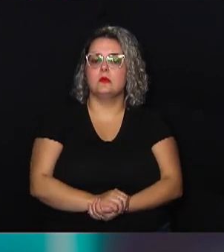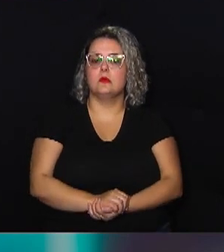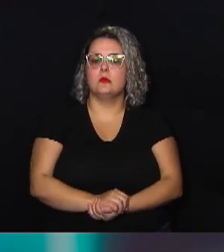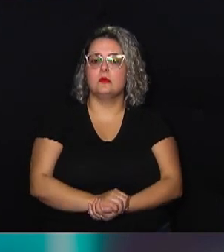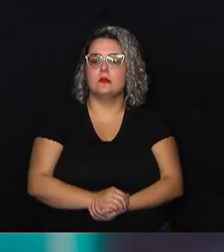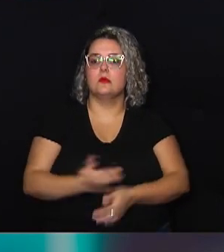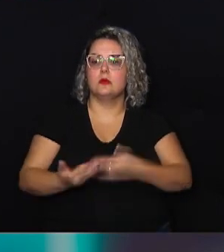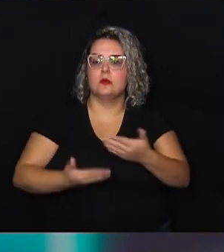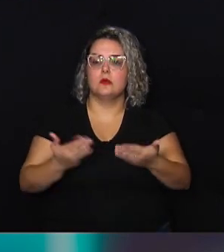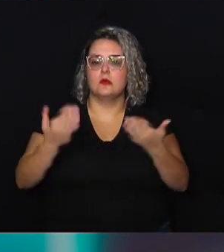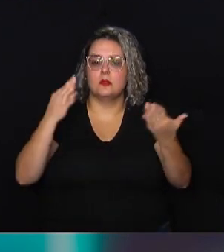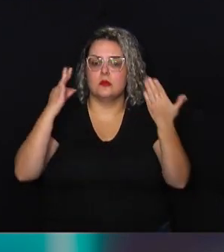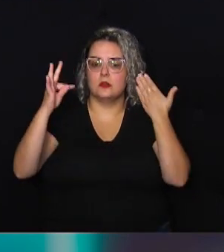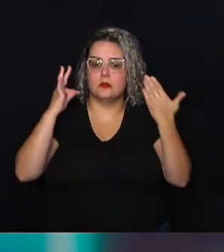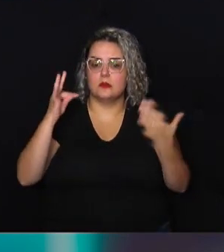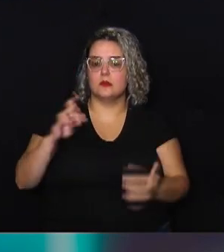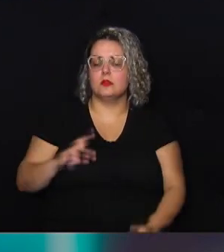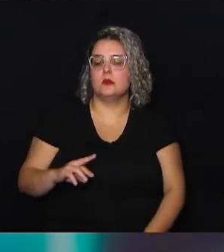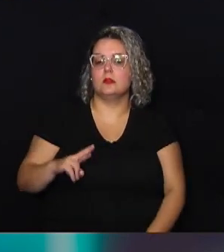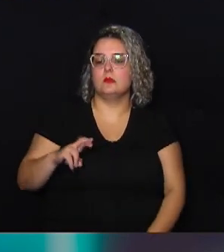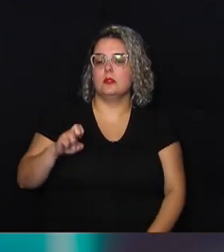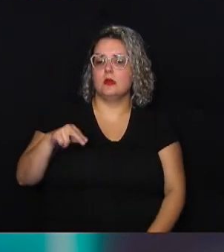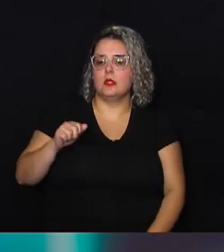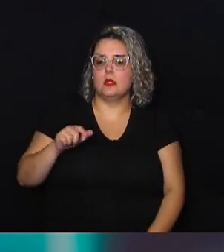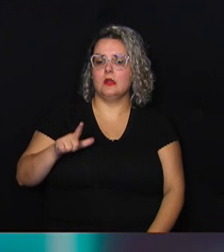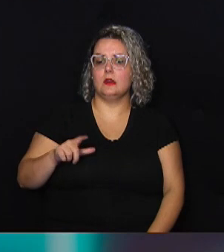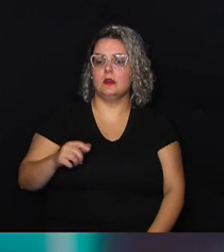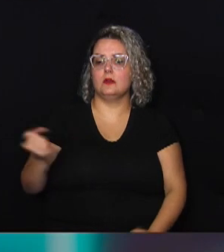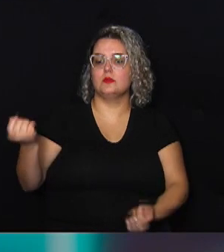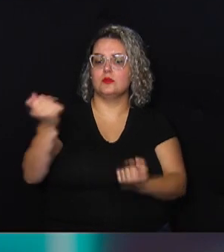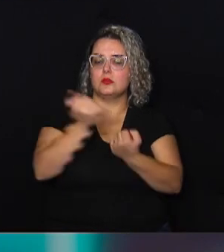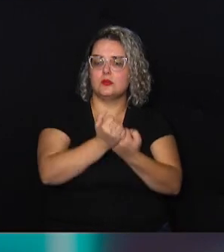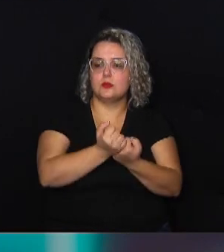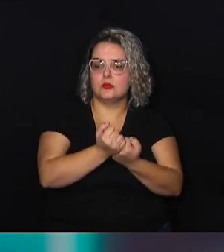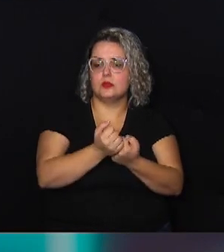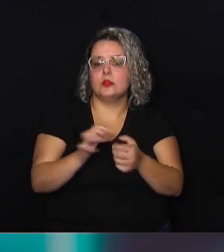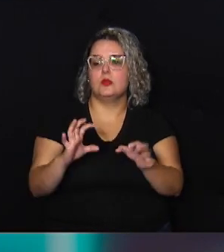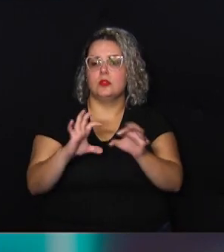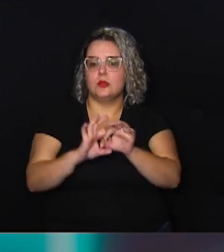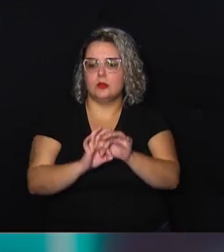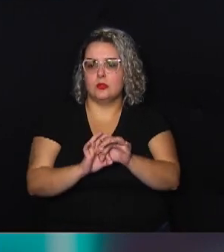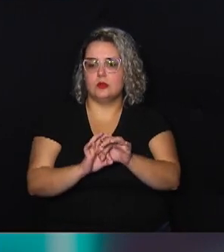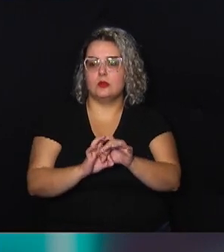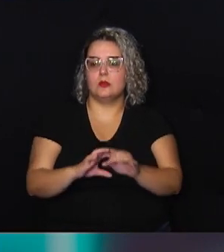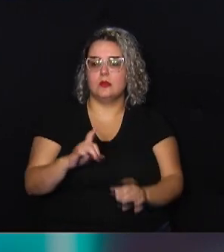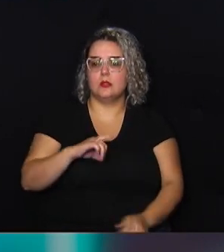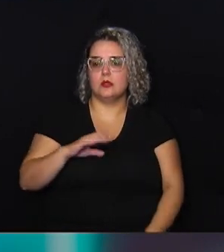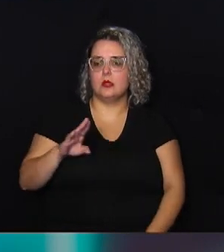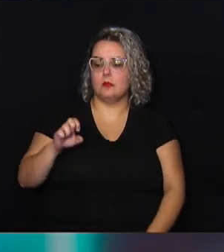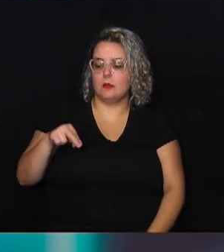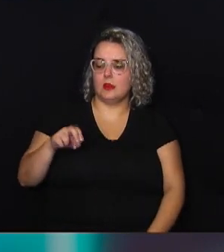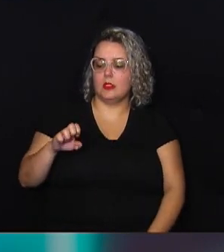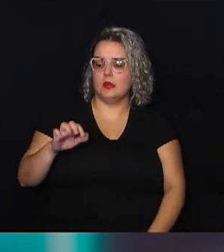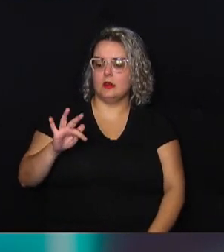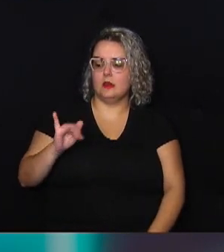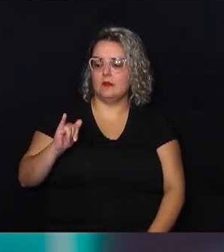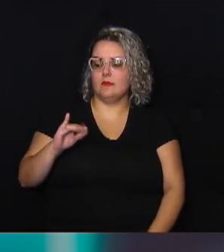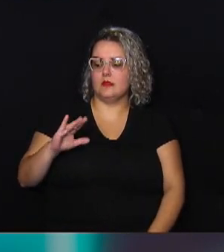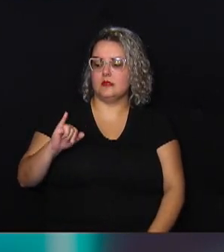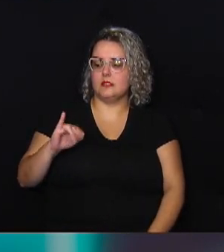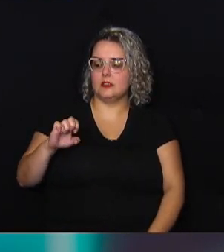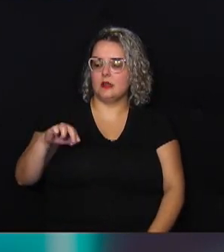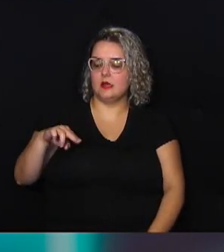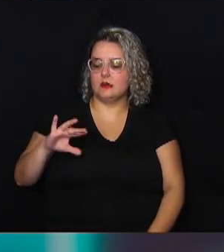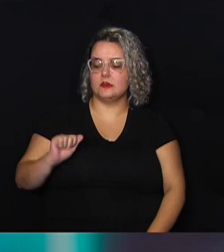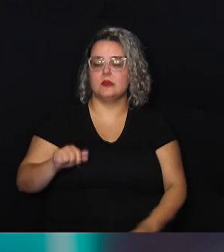serviços de terapia renal substitutiva, que conveniados ao município nós temos a Beneficência Portuguesa e a PUC Campinas.